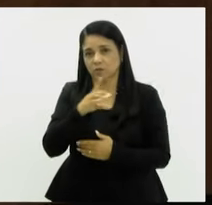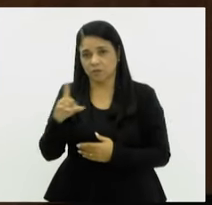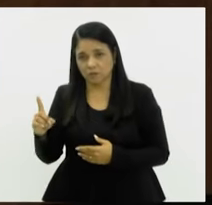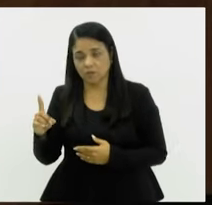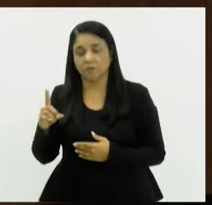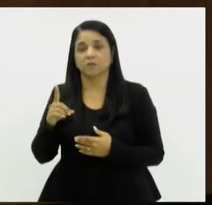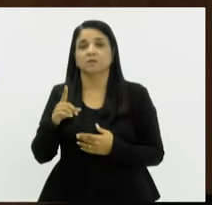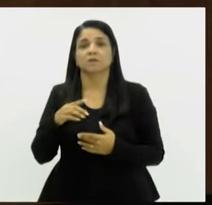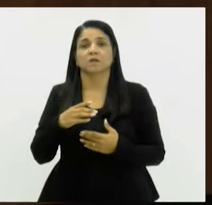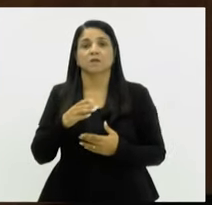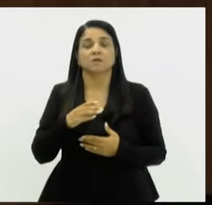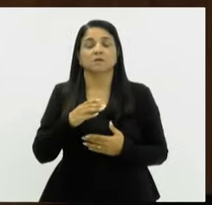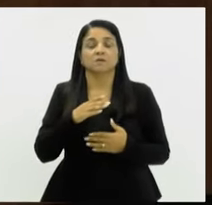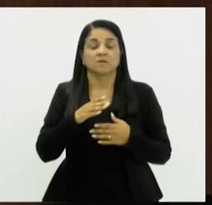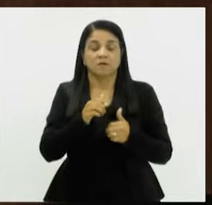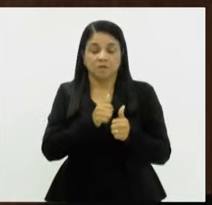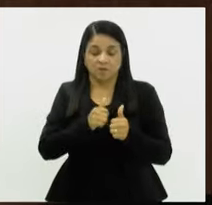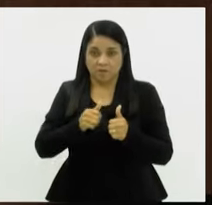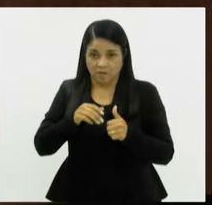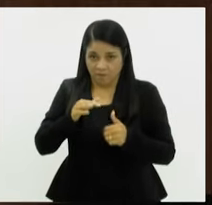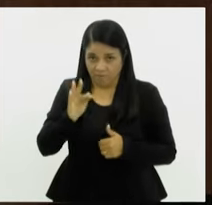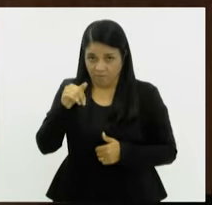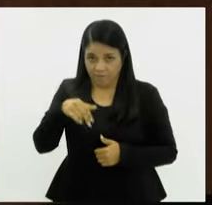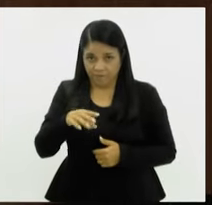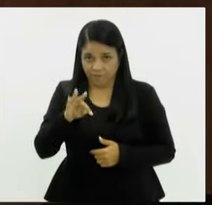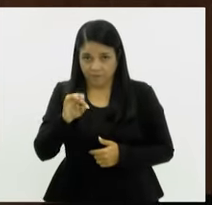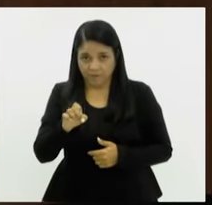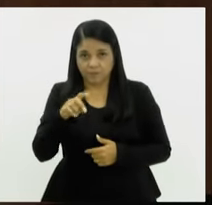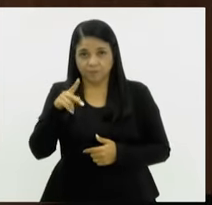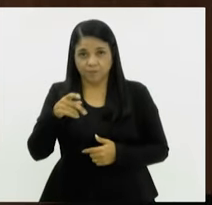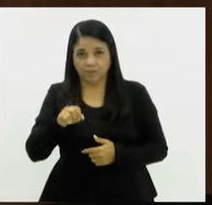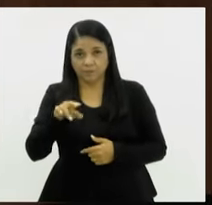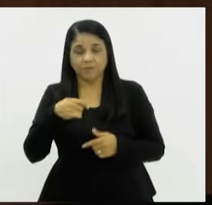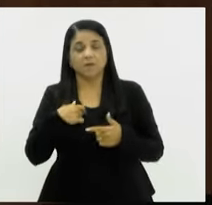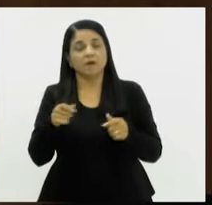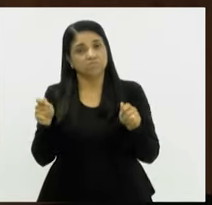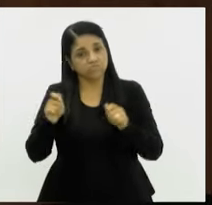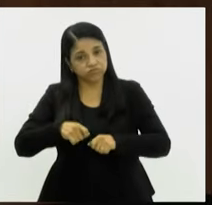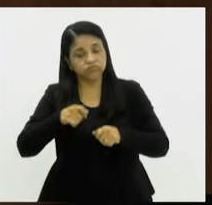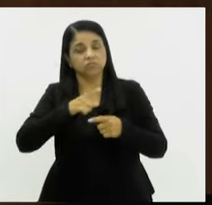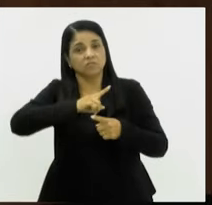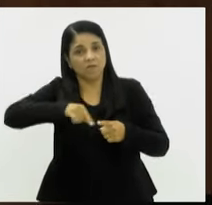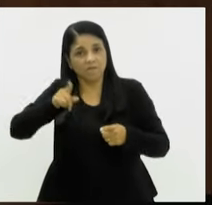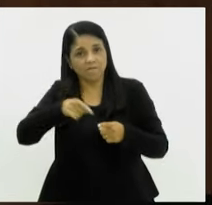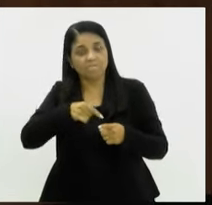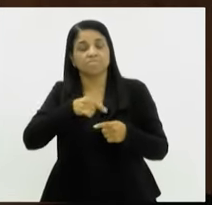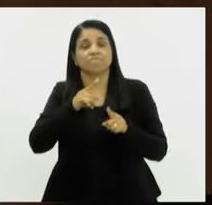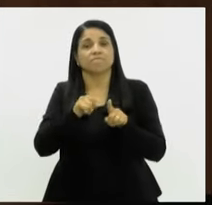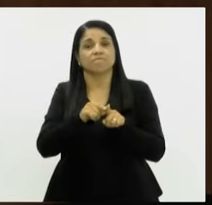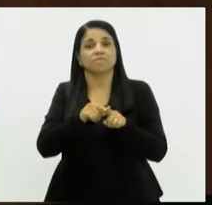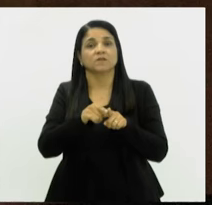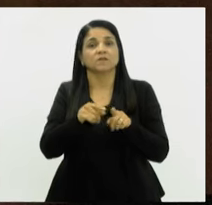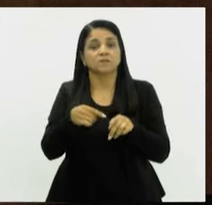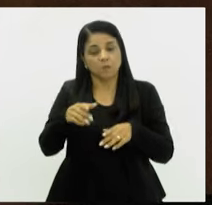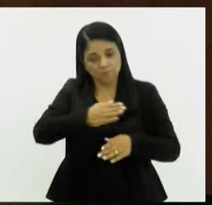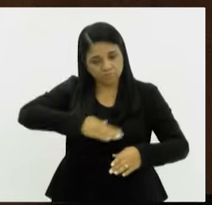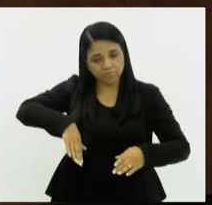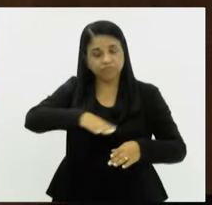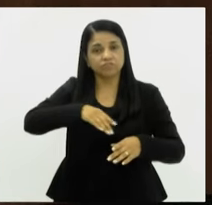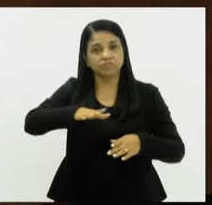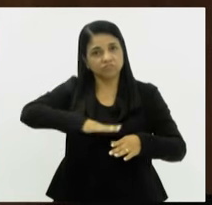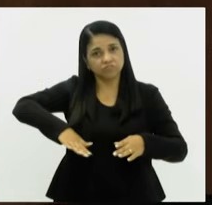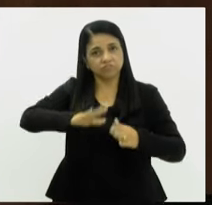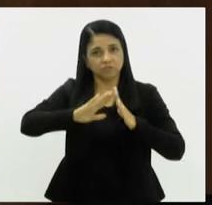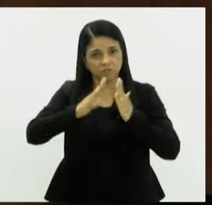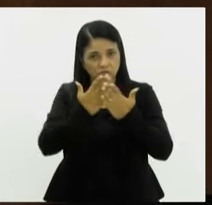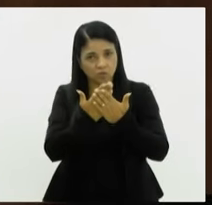Parlamentar, para a gente poder derrubar esse veto e garantir que as unidades de ensino também sirvam como espaço de combate à fome. Eu tenho feito